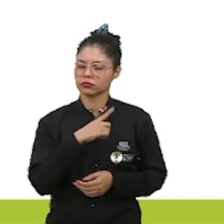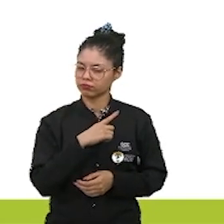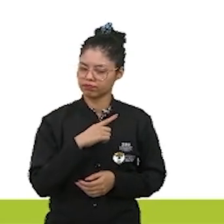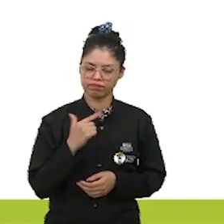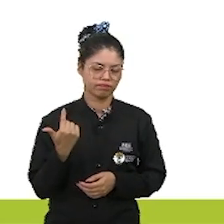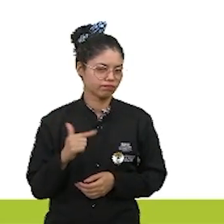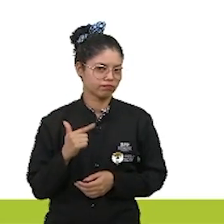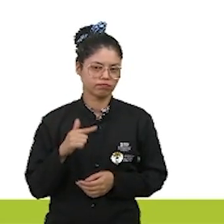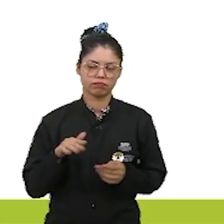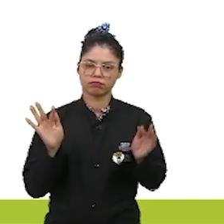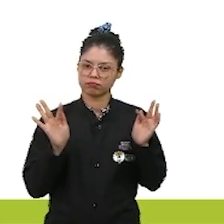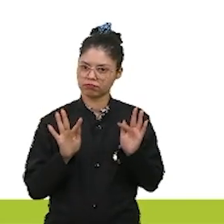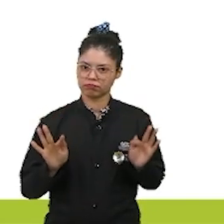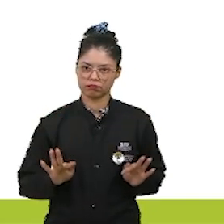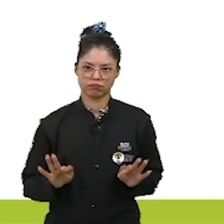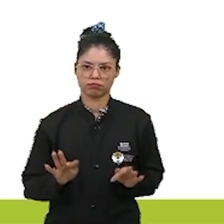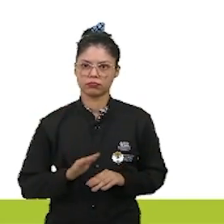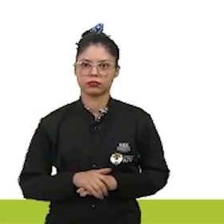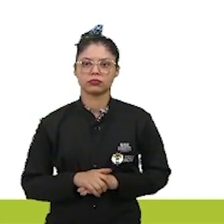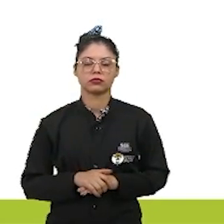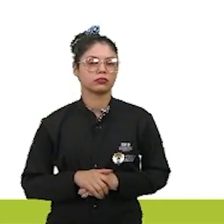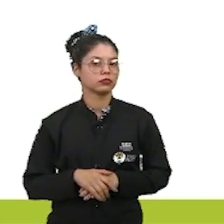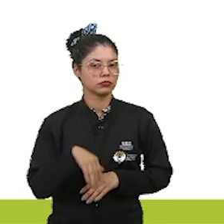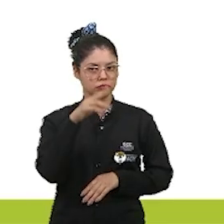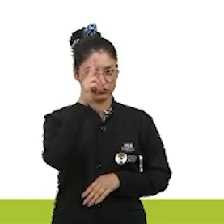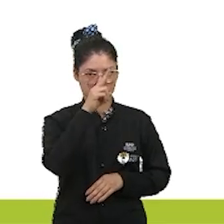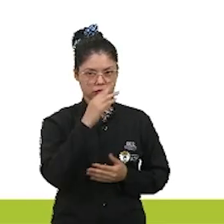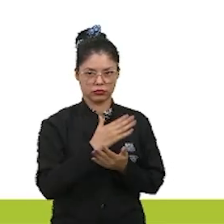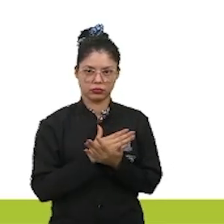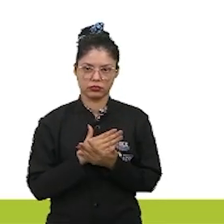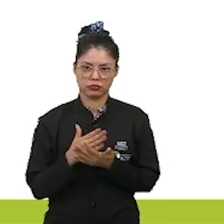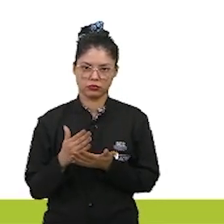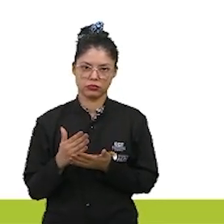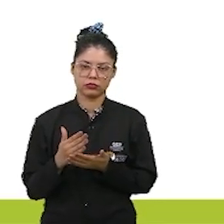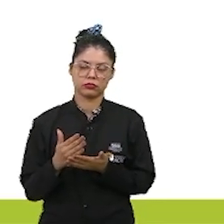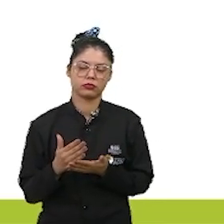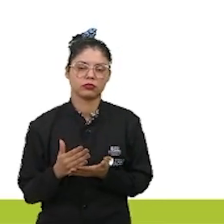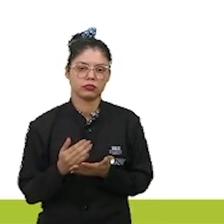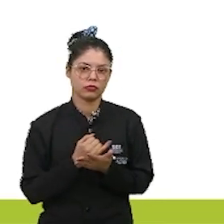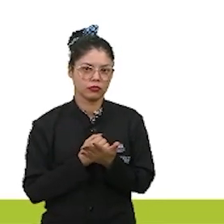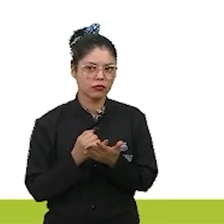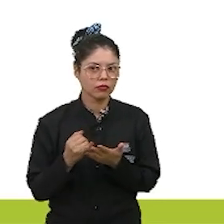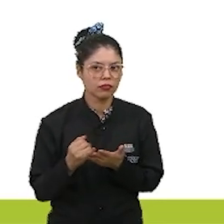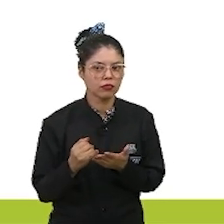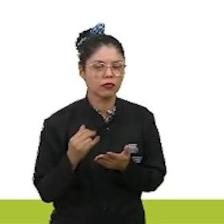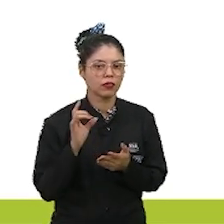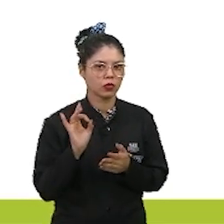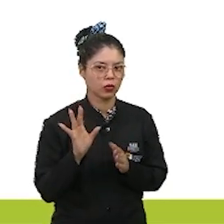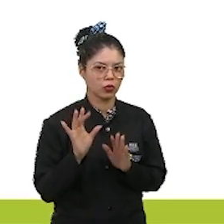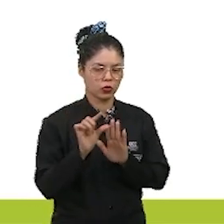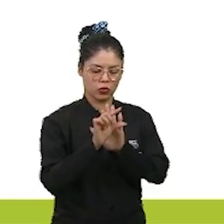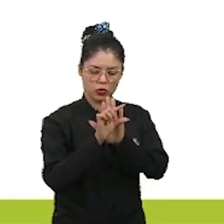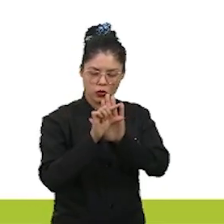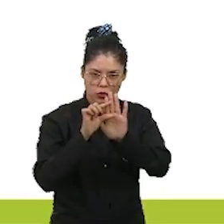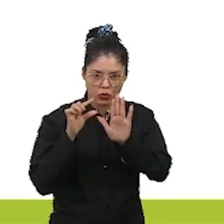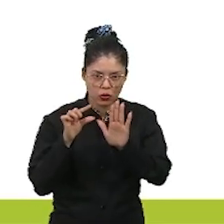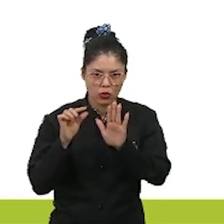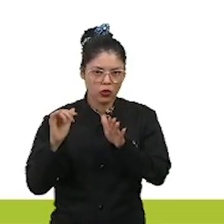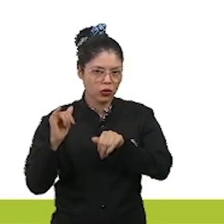ele era infeliz. Lembrando, né, gente, esse início aí da introdução é apenas a